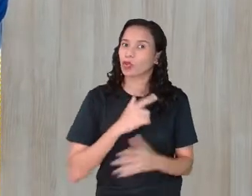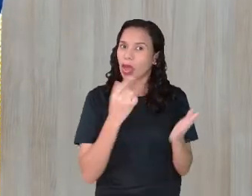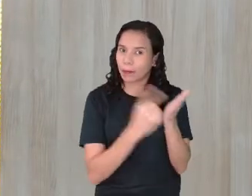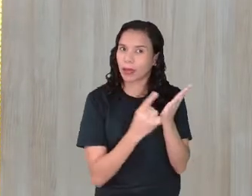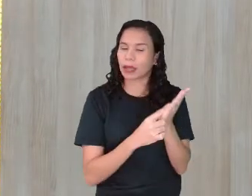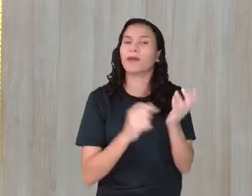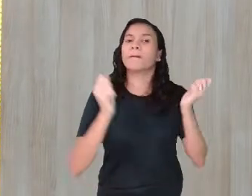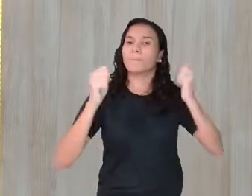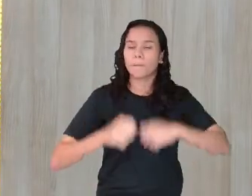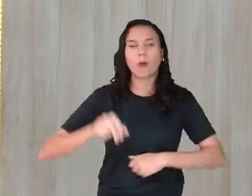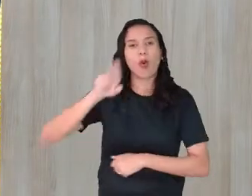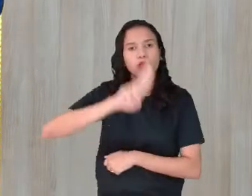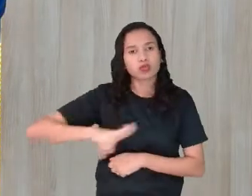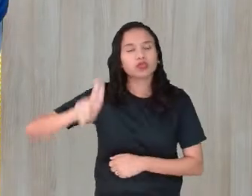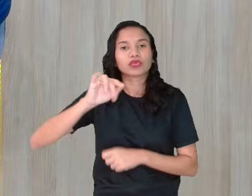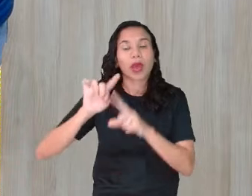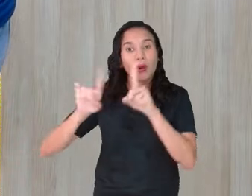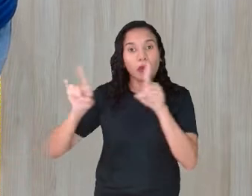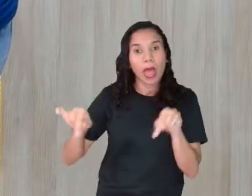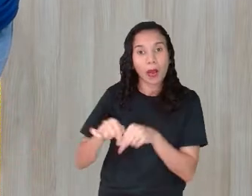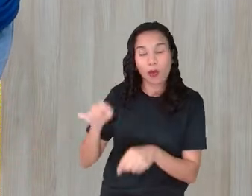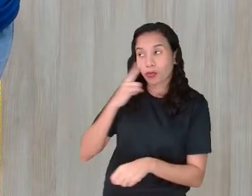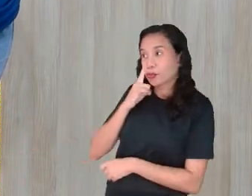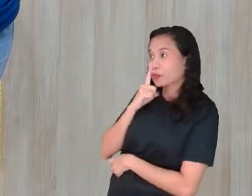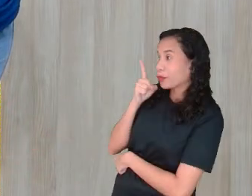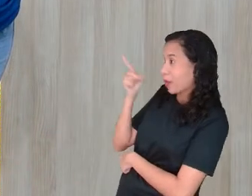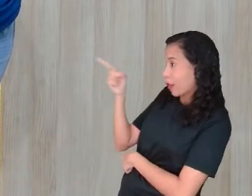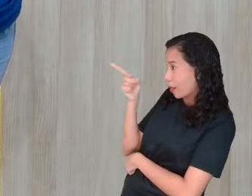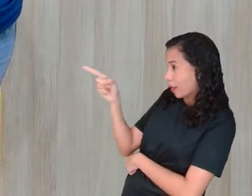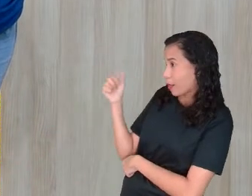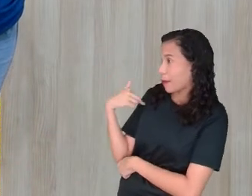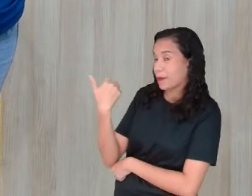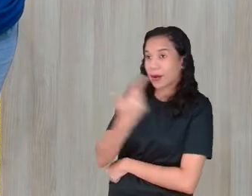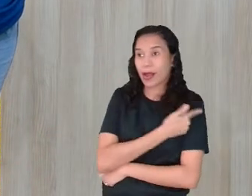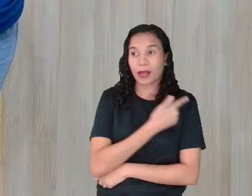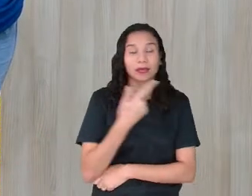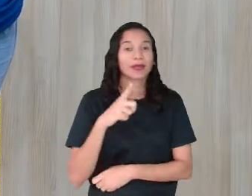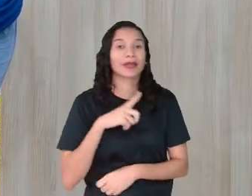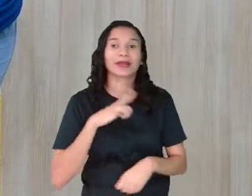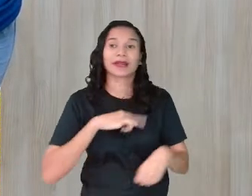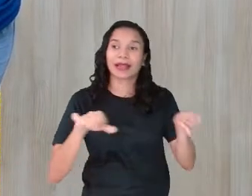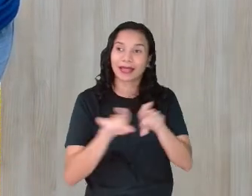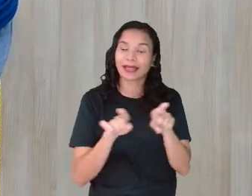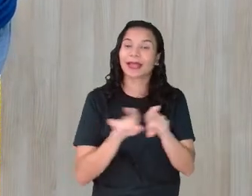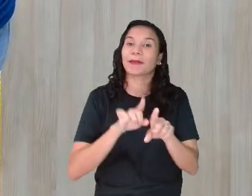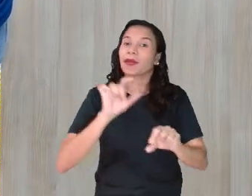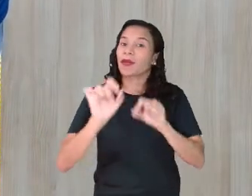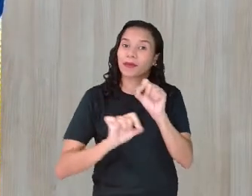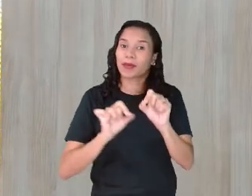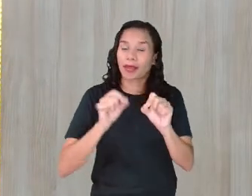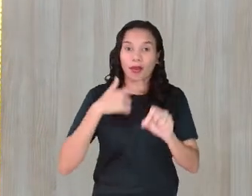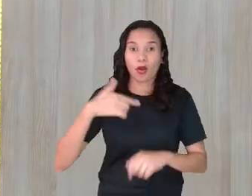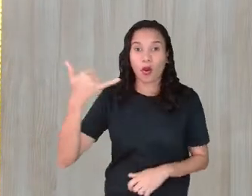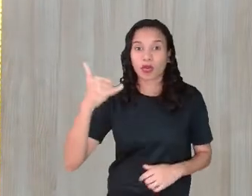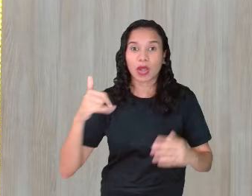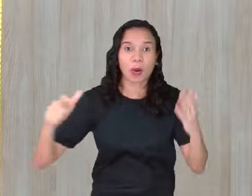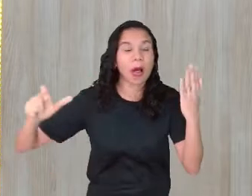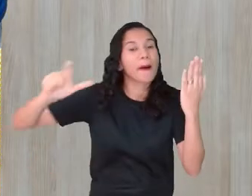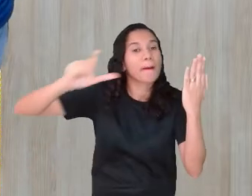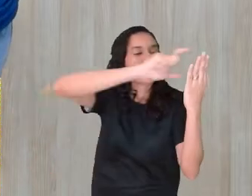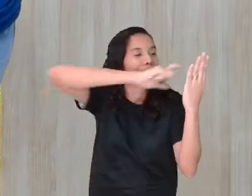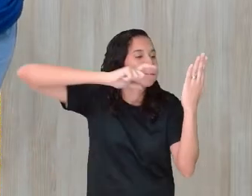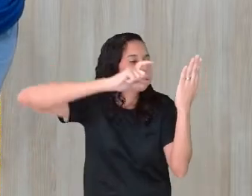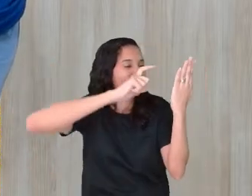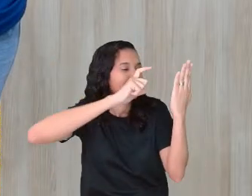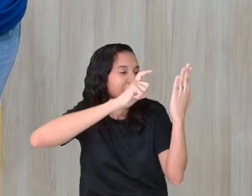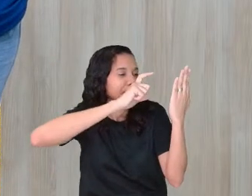ainda, baixa lá. Olha o QR Code. Billy acabou de colocar o QR Code aí pra gente, tá? Então, aponta o celular aí,